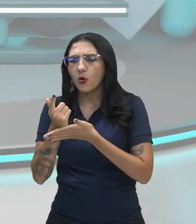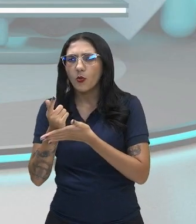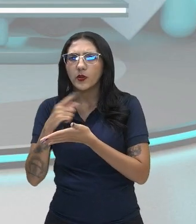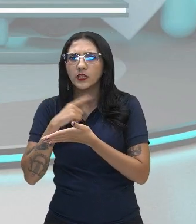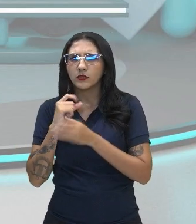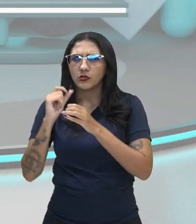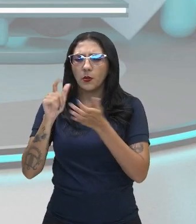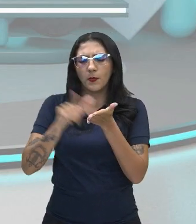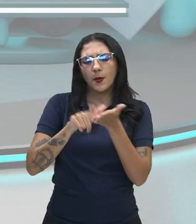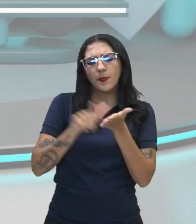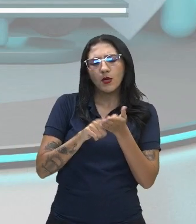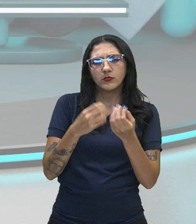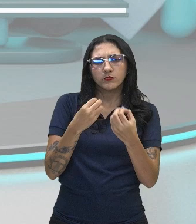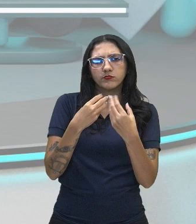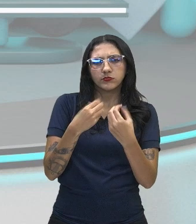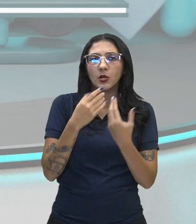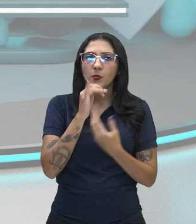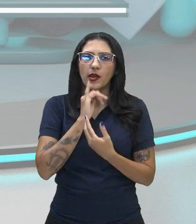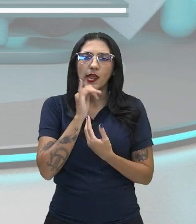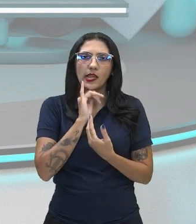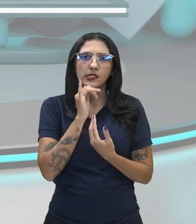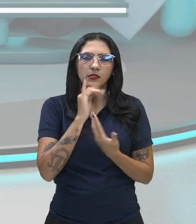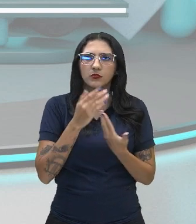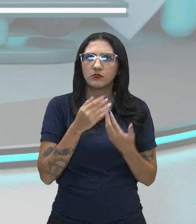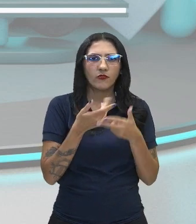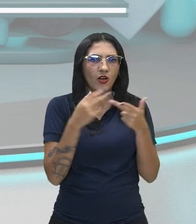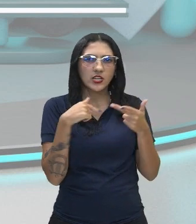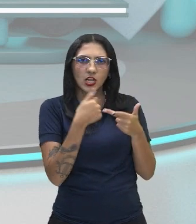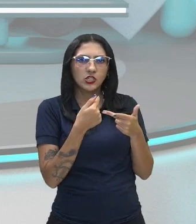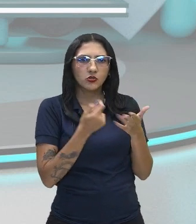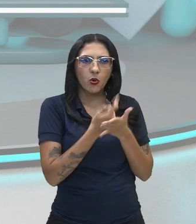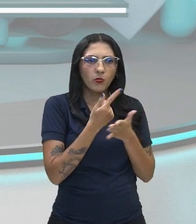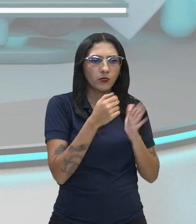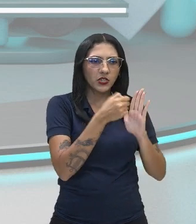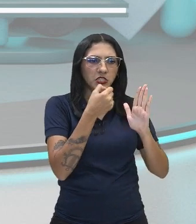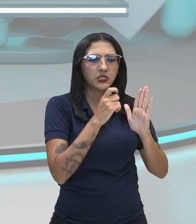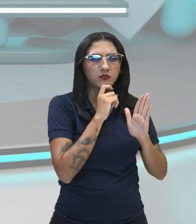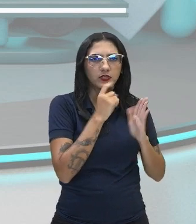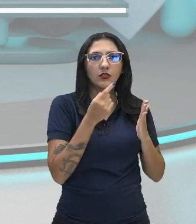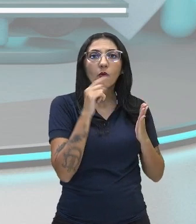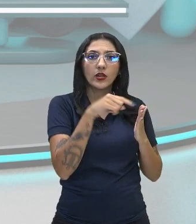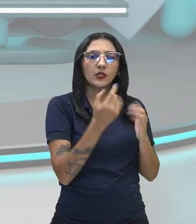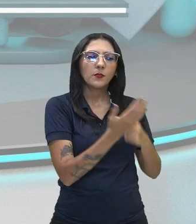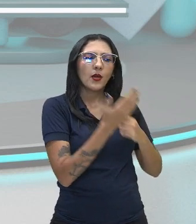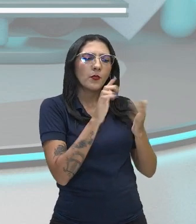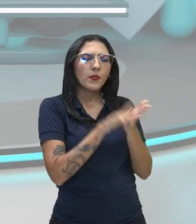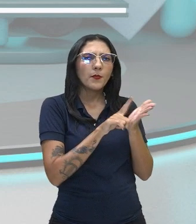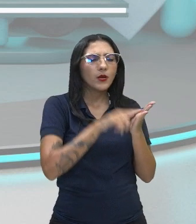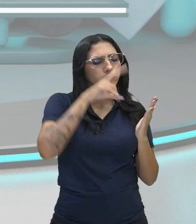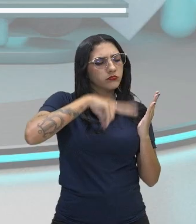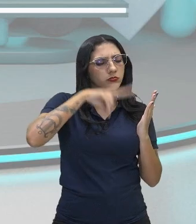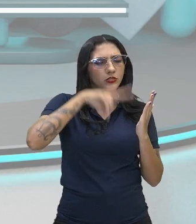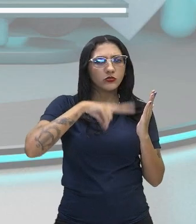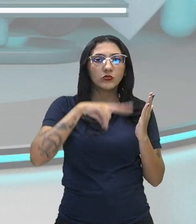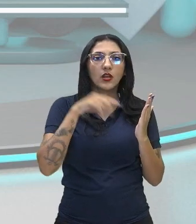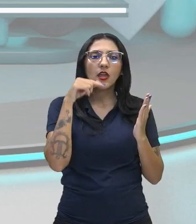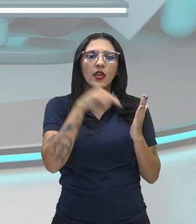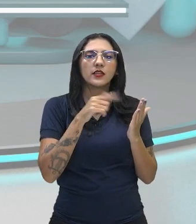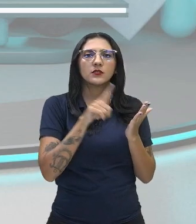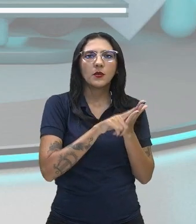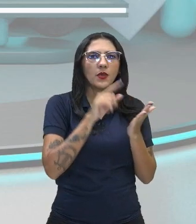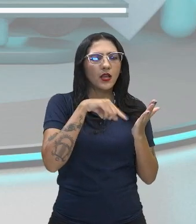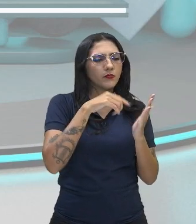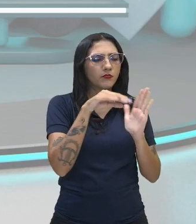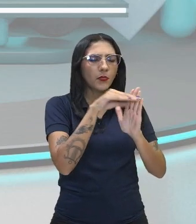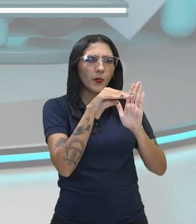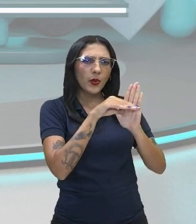um manual, um eletrodoméstico que você compra, traz um manual de instrução. Pois é, esse manual